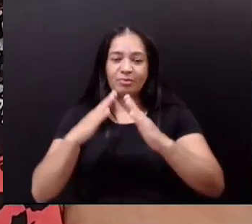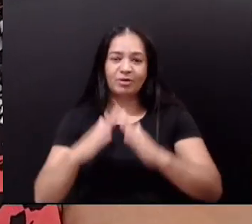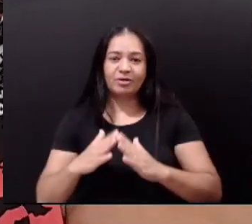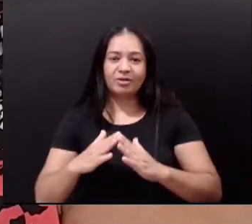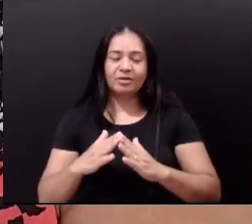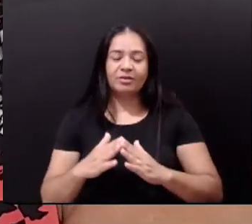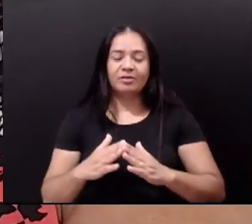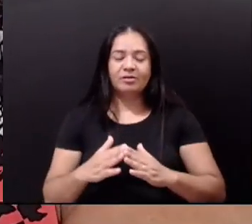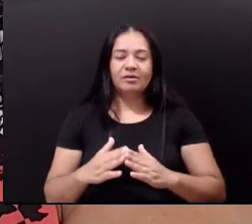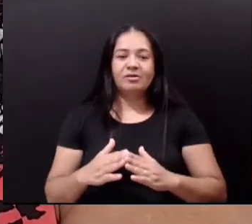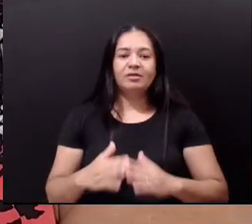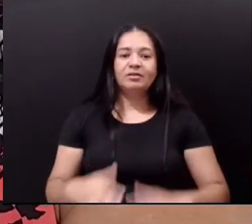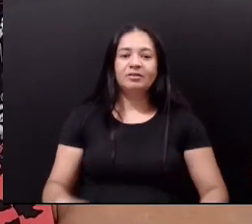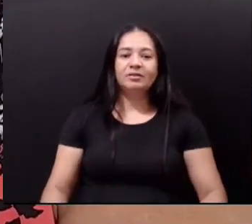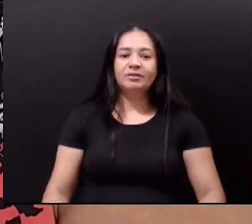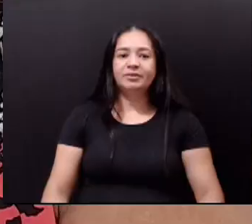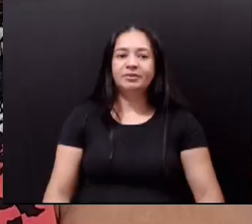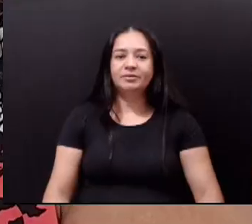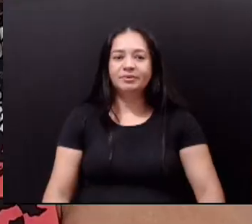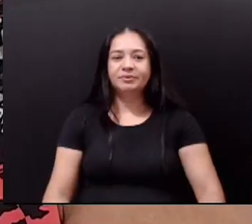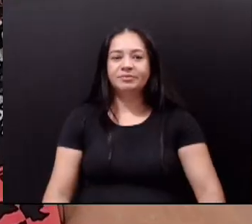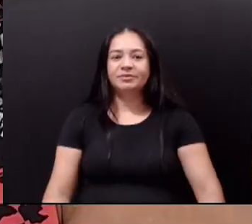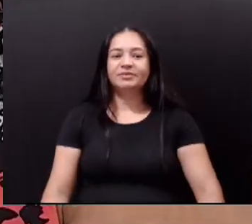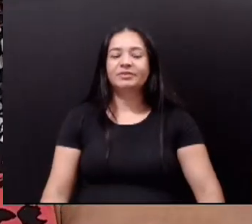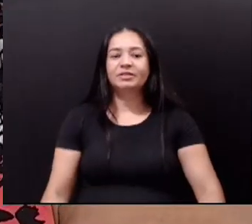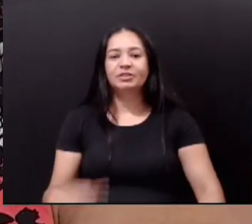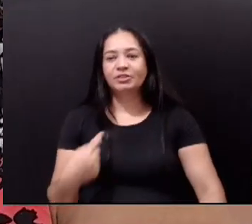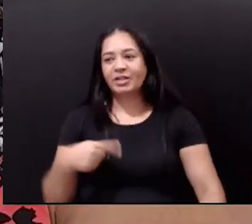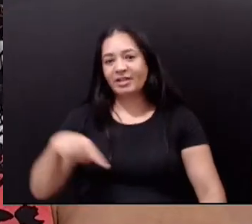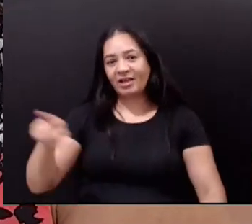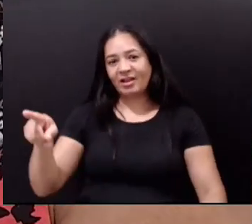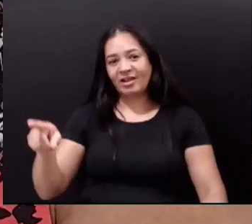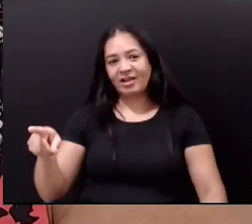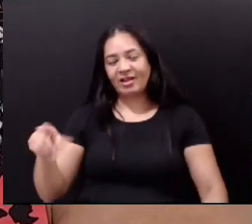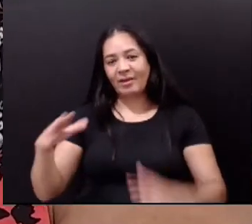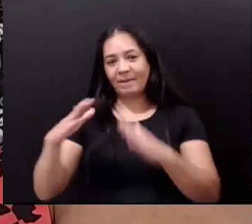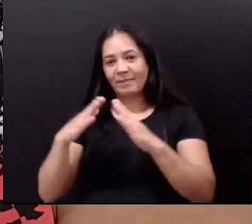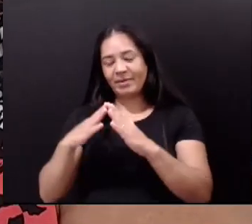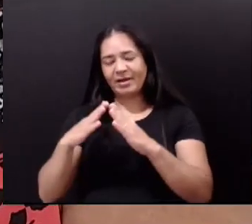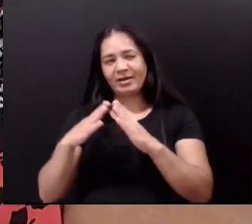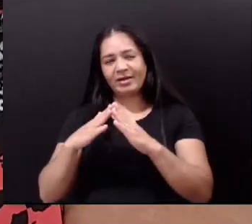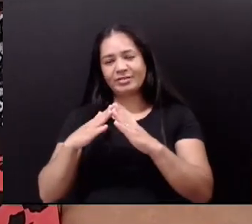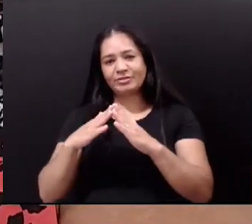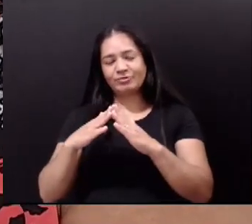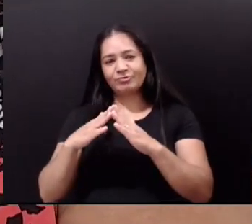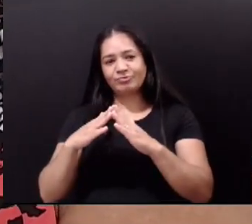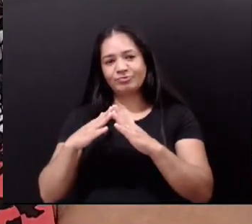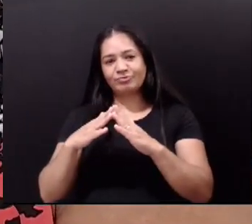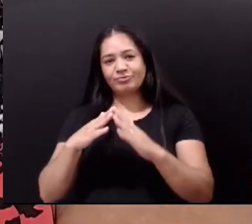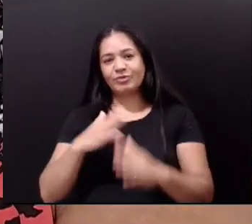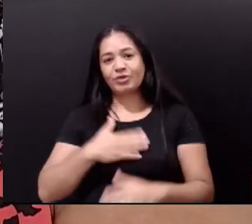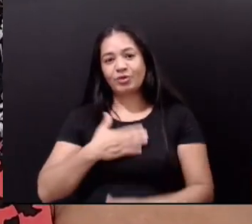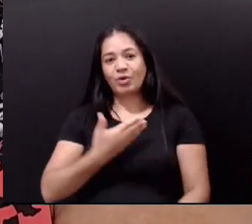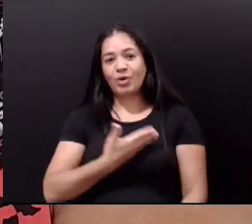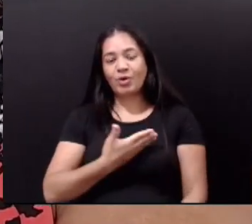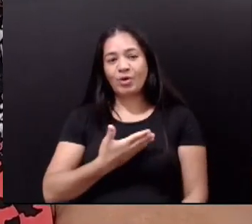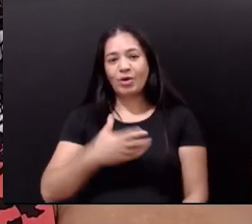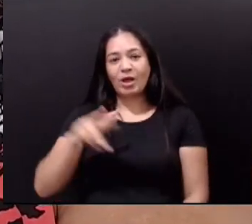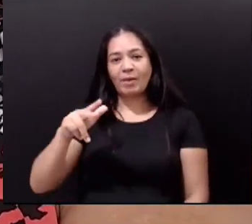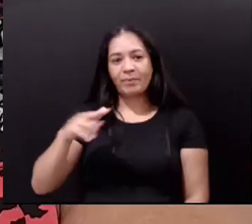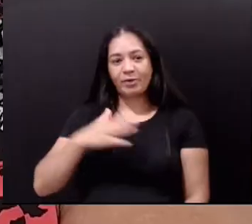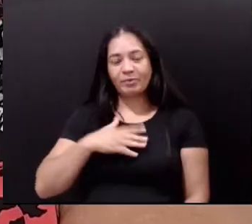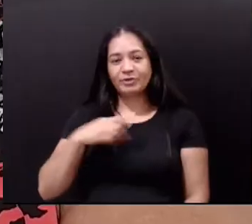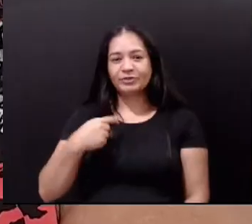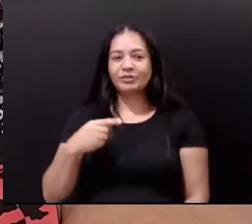coisava, a gente ia lá para casa dos meus amigos, que a gente chamava de